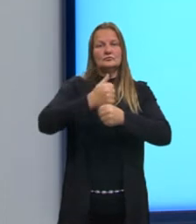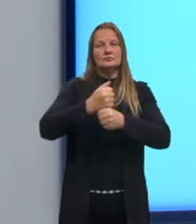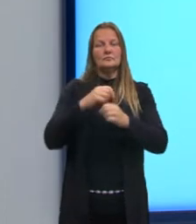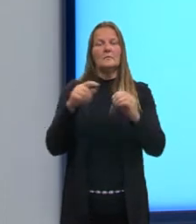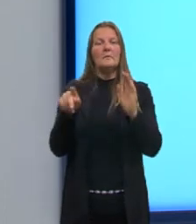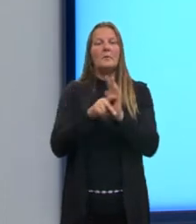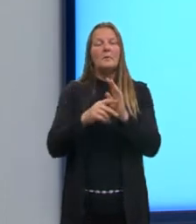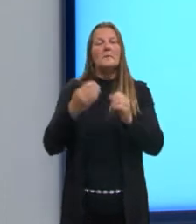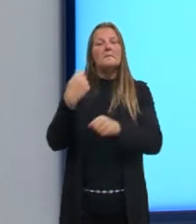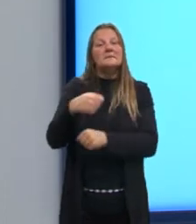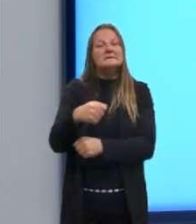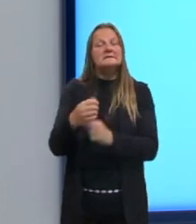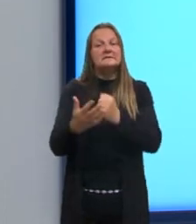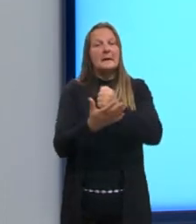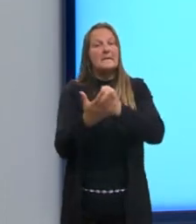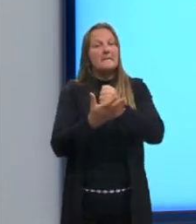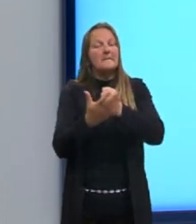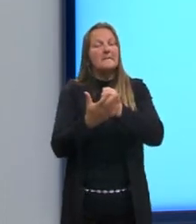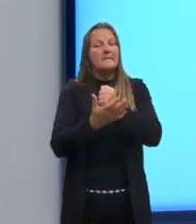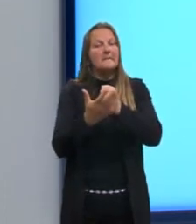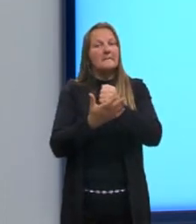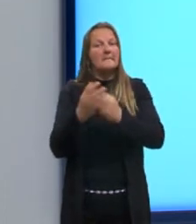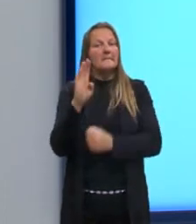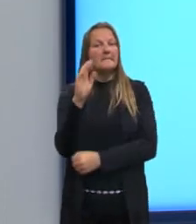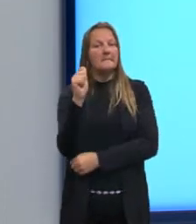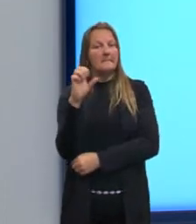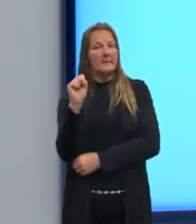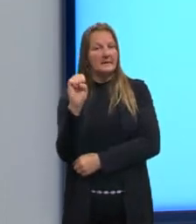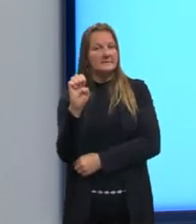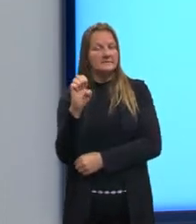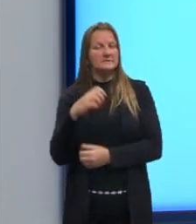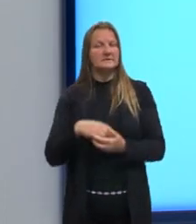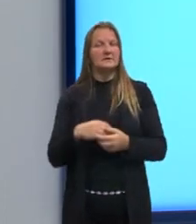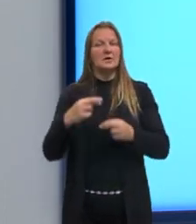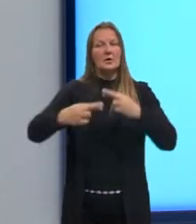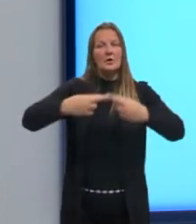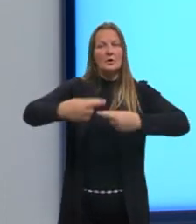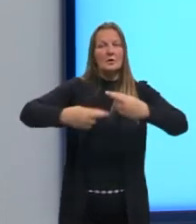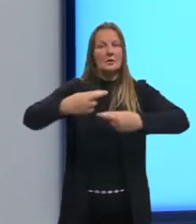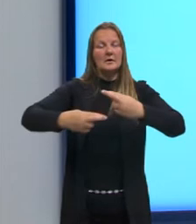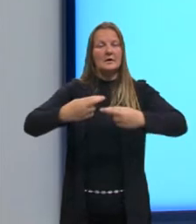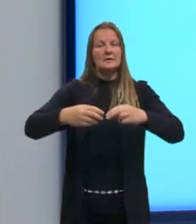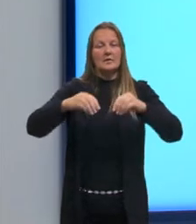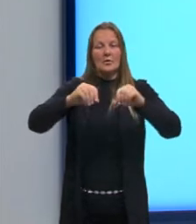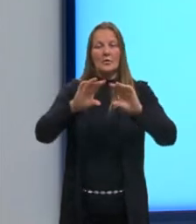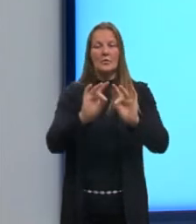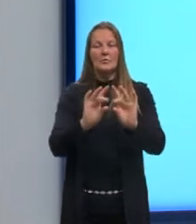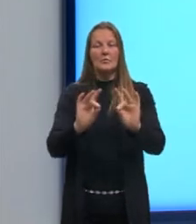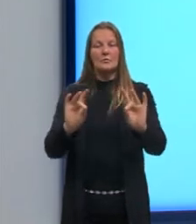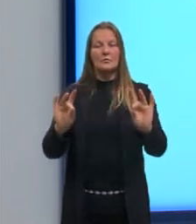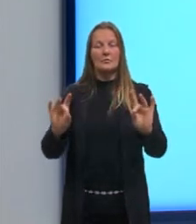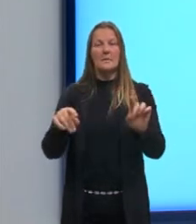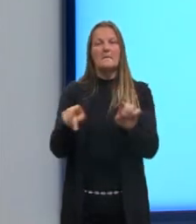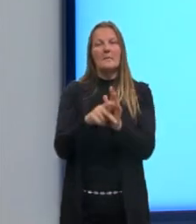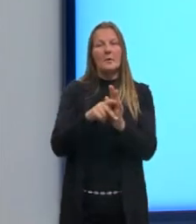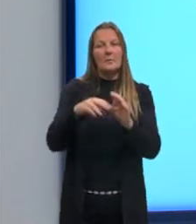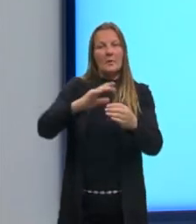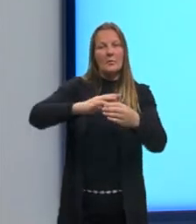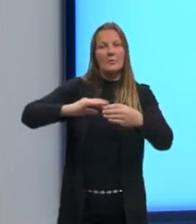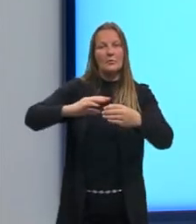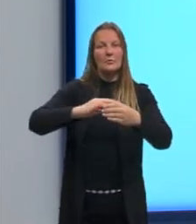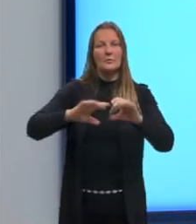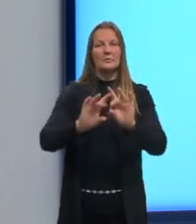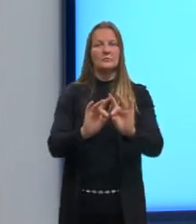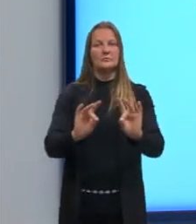ter a presença de uma base forte né a reação precisou correndo Uma solução aquosa estar presente numa